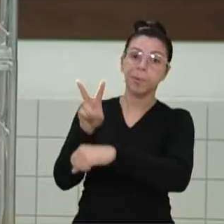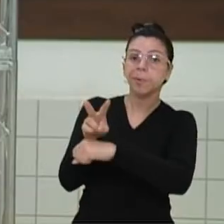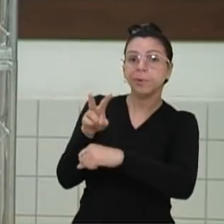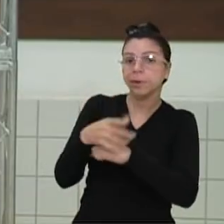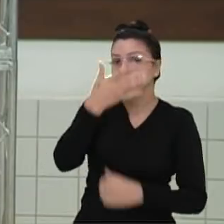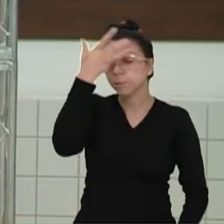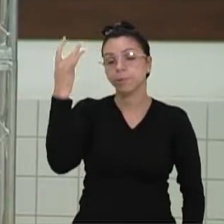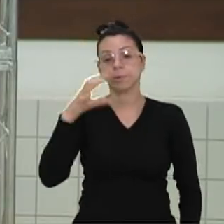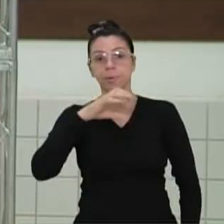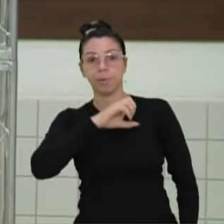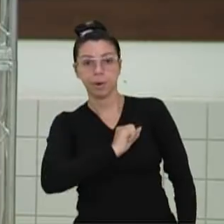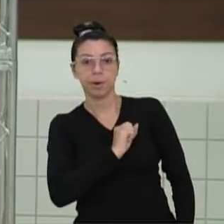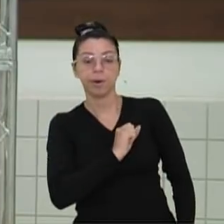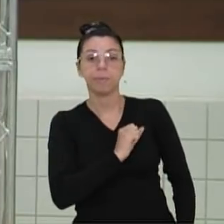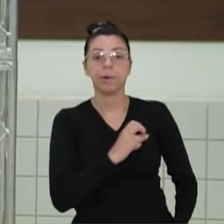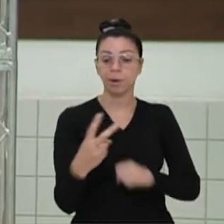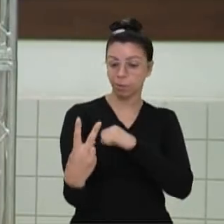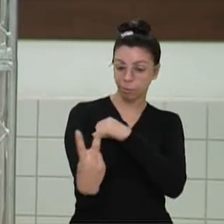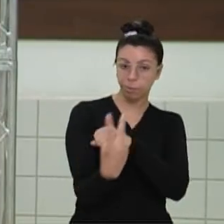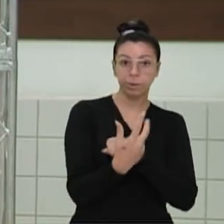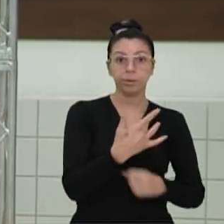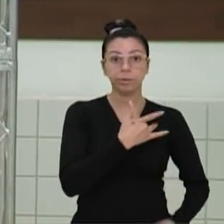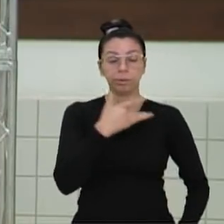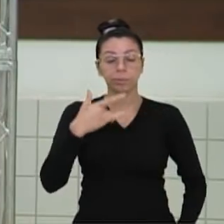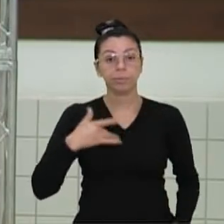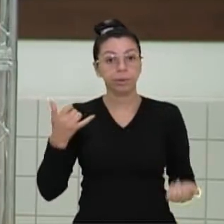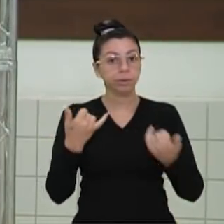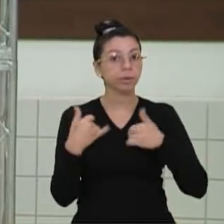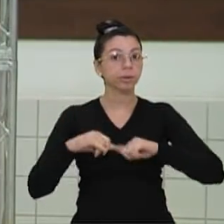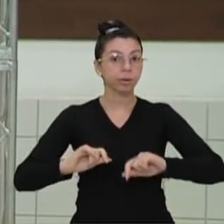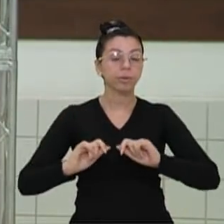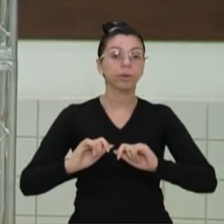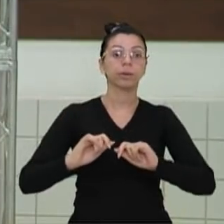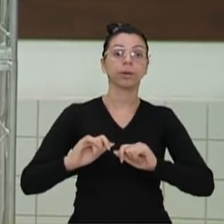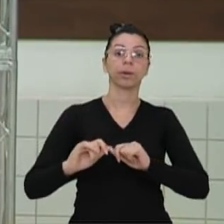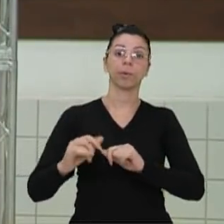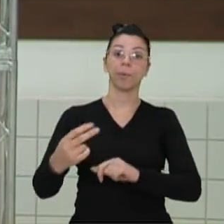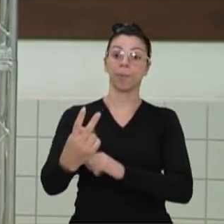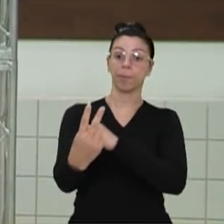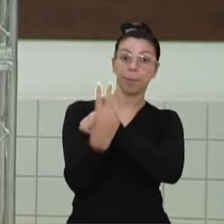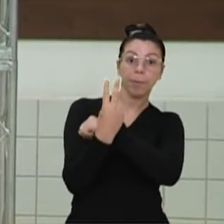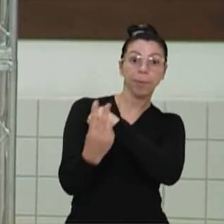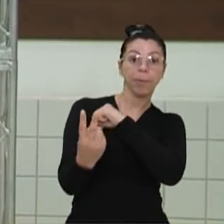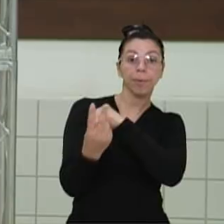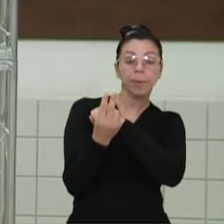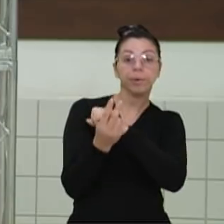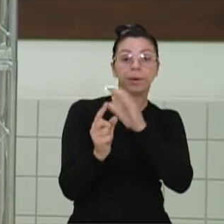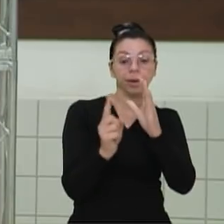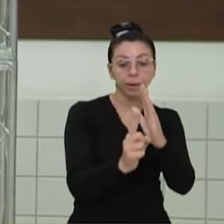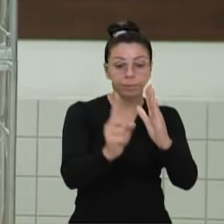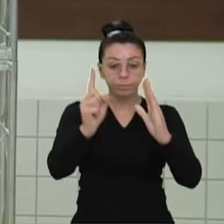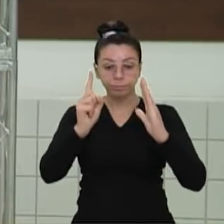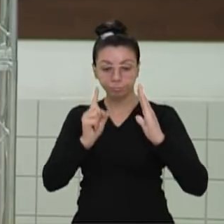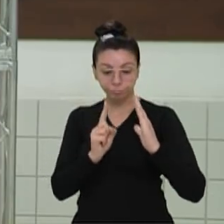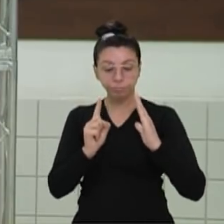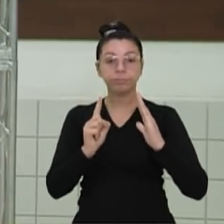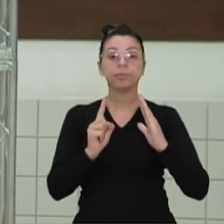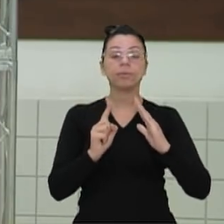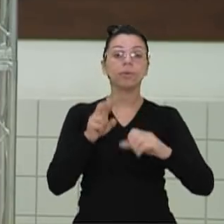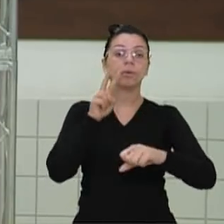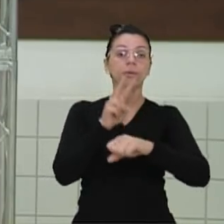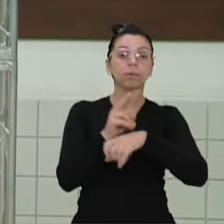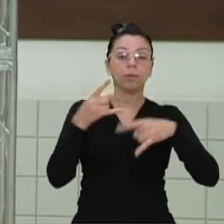nossa saúde, nós vamos ter que se prevenir. E a forma de prevenir é o isolamento social, é cuidar, né?